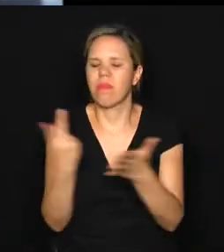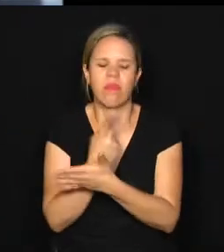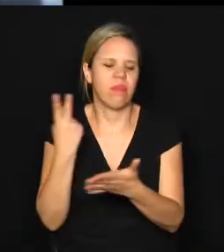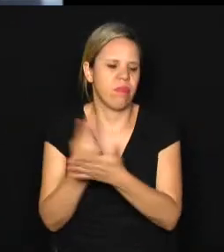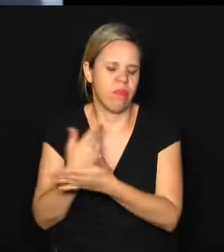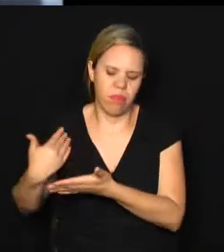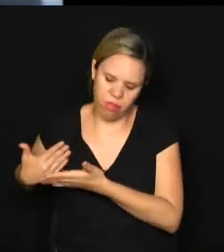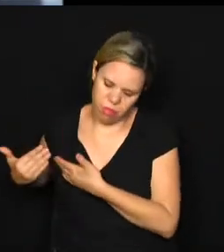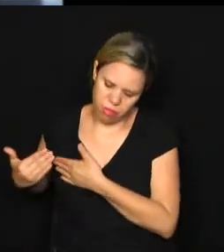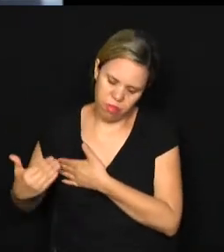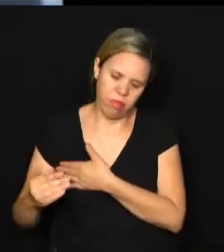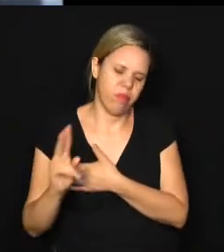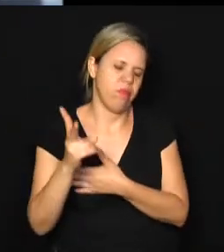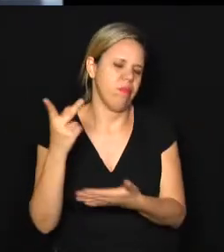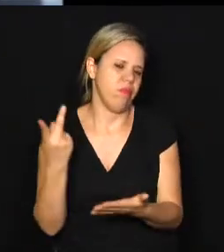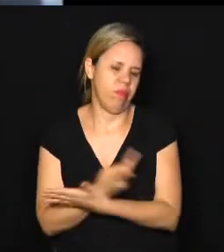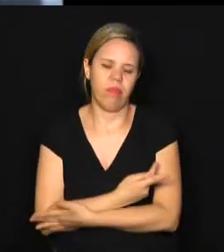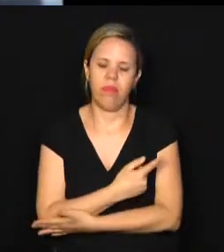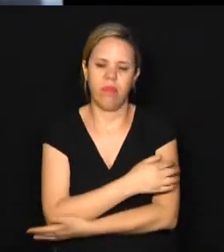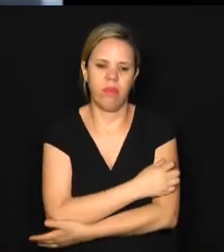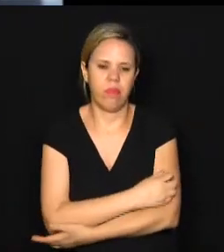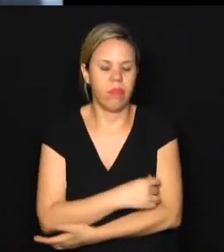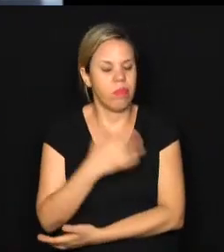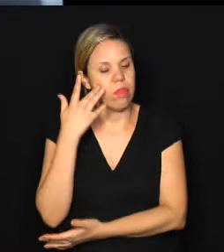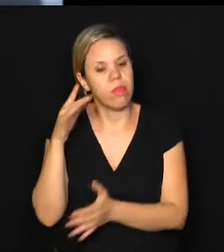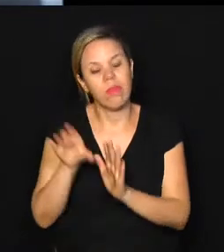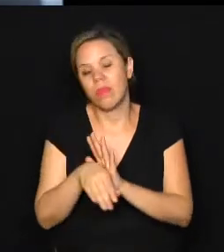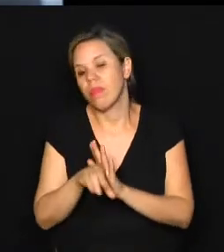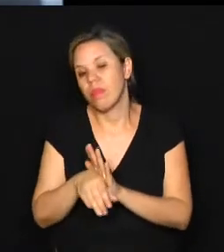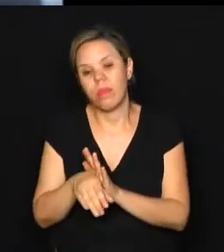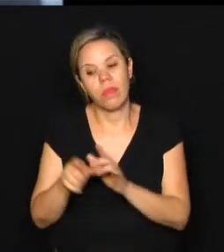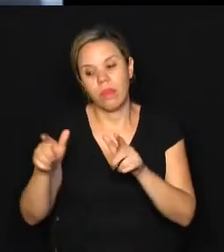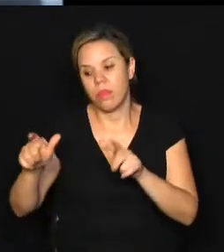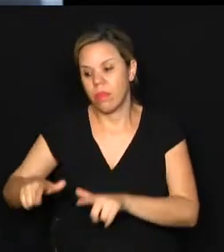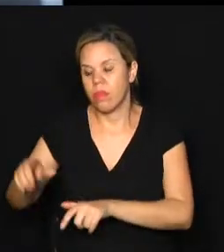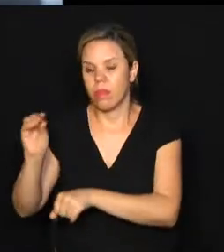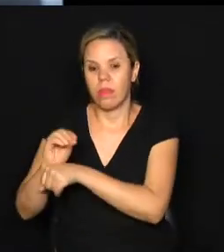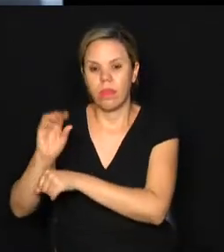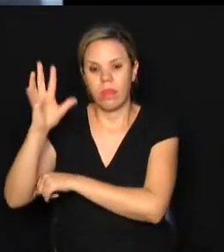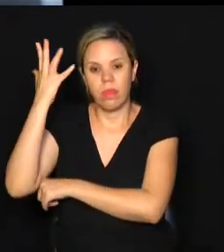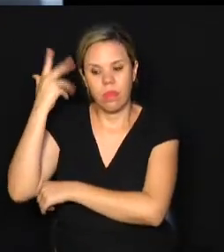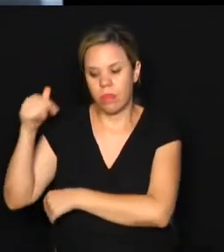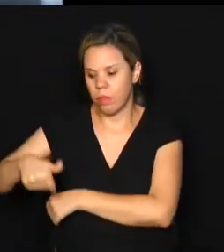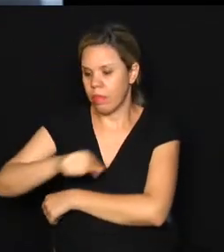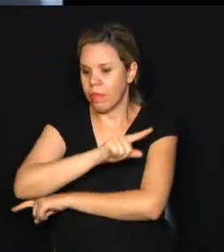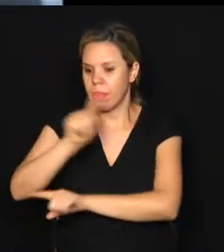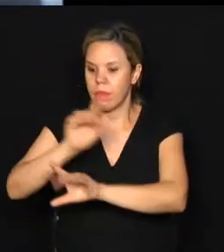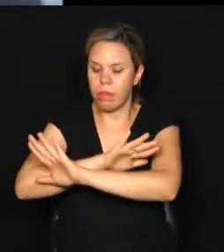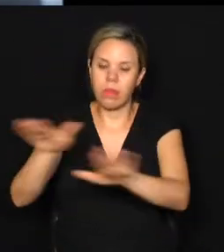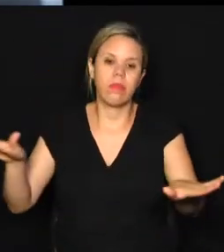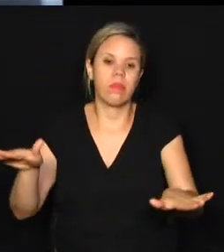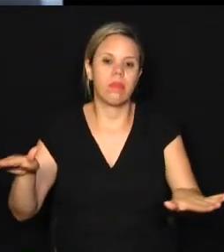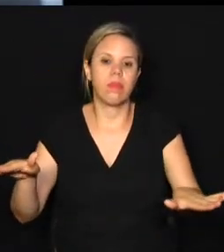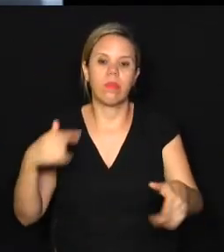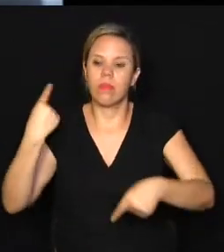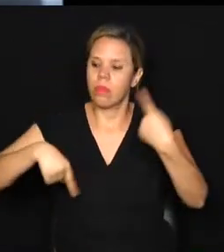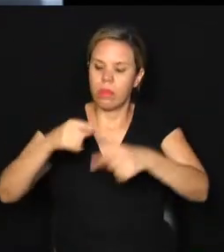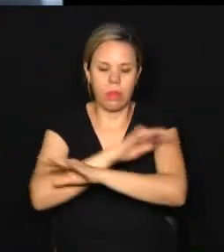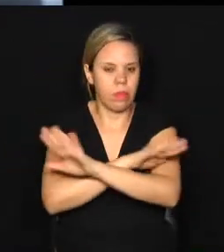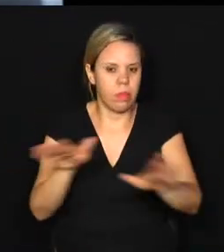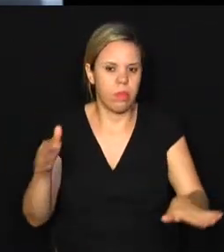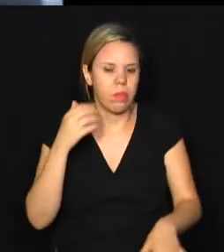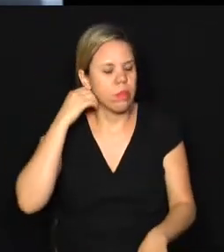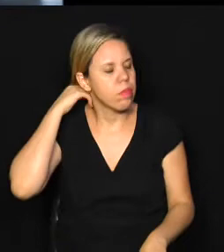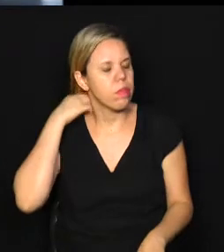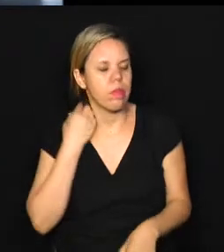início. O conceito é o seguinte, é área de proteção ambiental, aqui não, ponto. Não tem que se discutir mais nada a